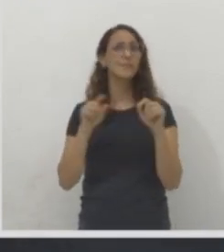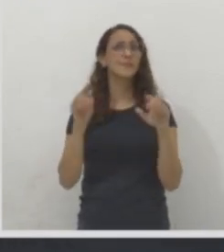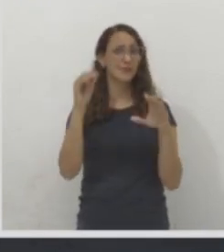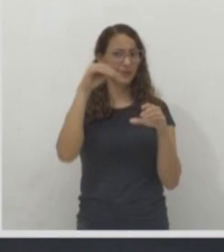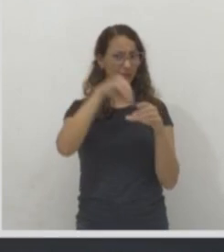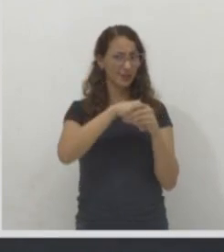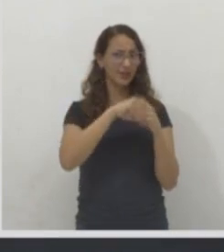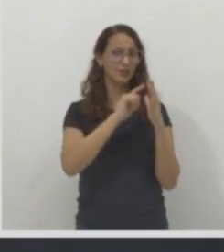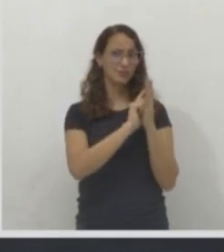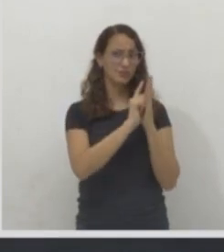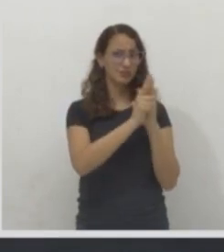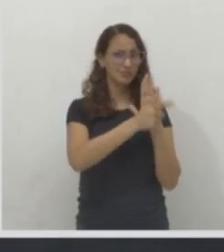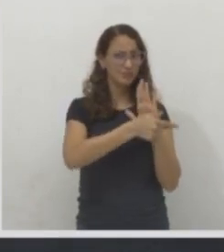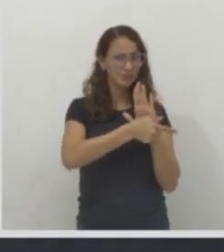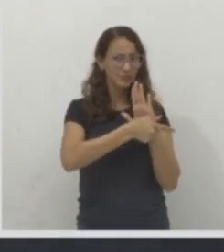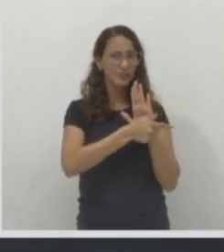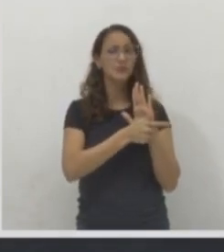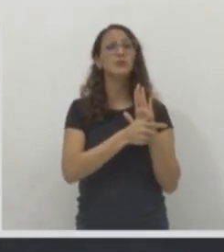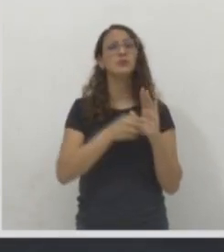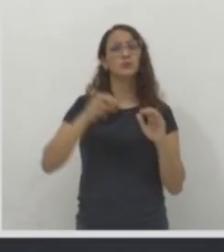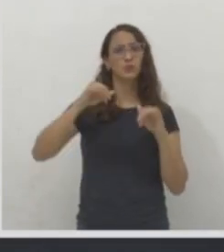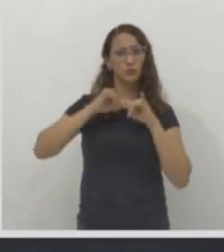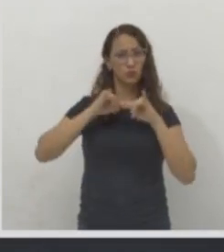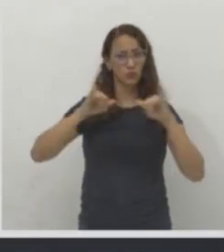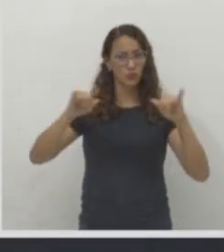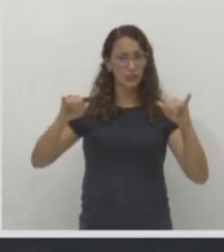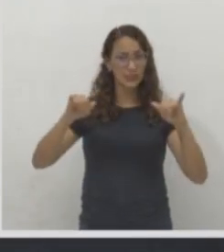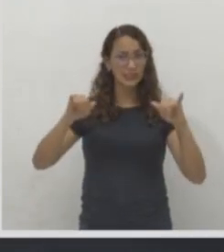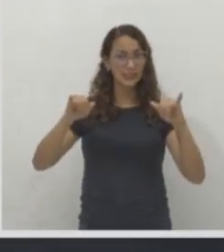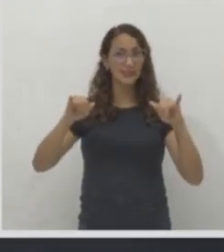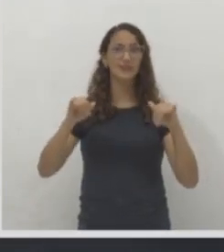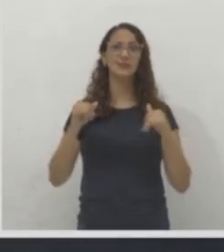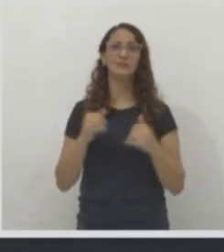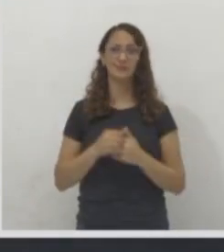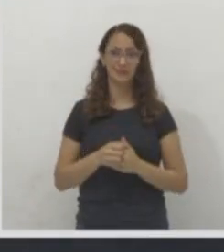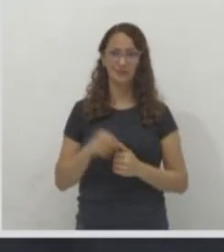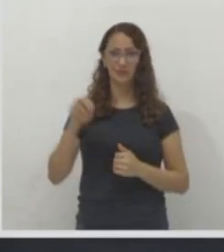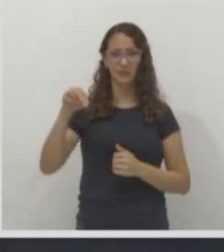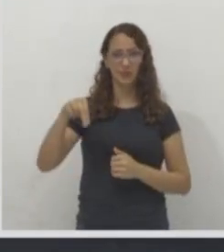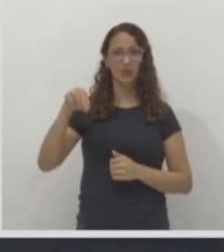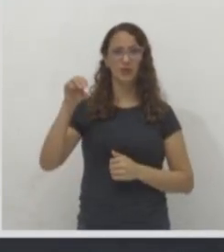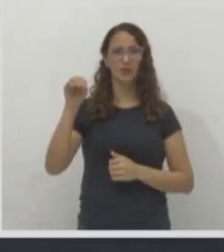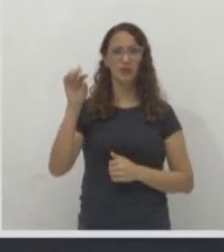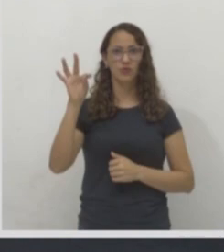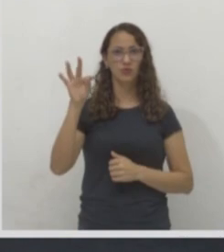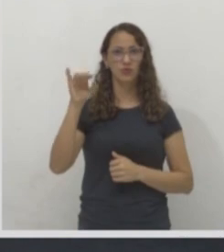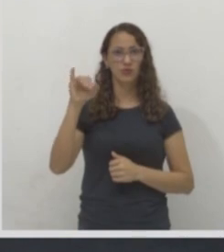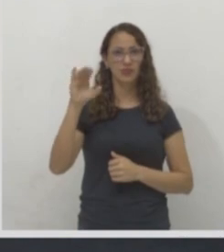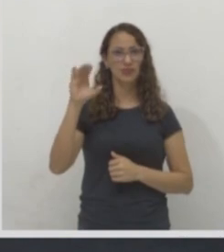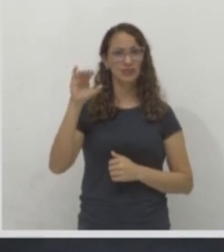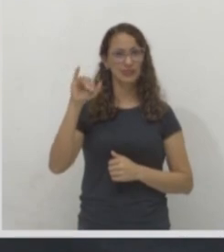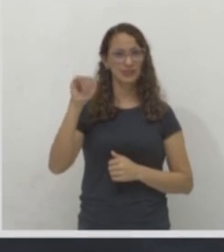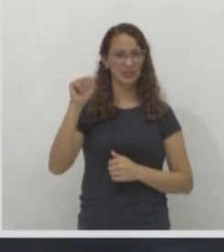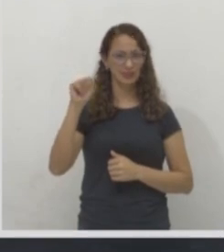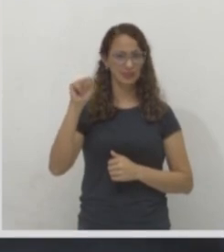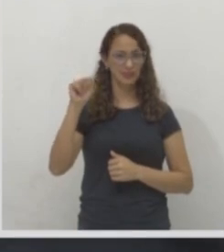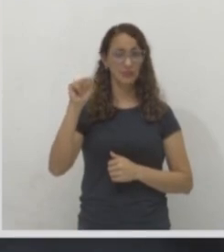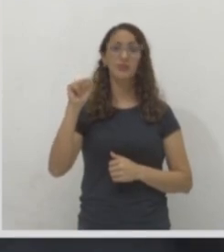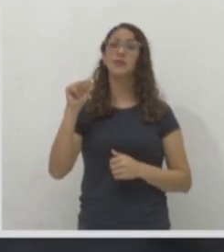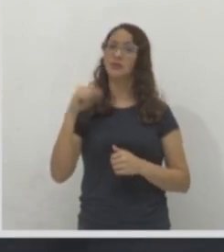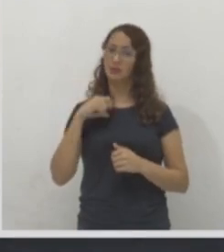notícia, nós vamos ver que dentro do gênero notícia, de um modo geral, nós vamos ter